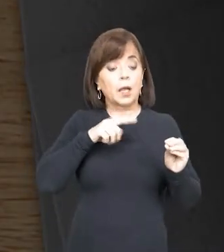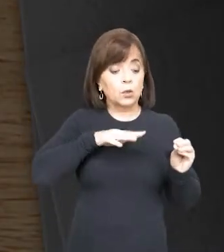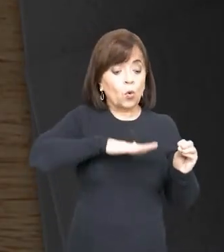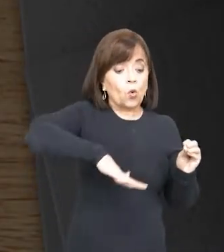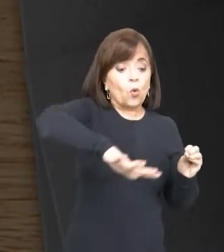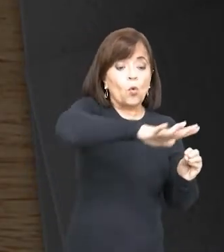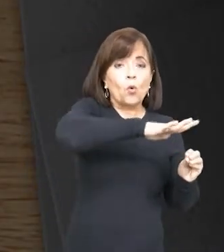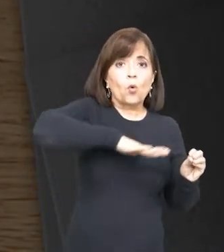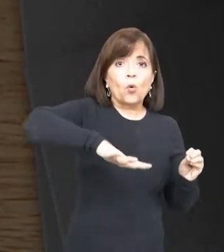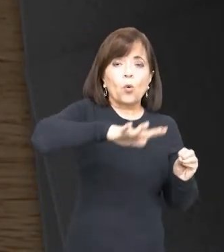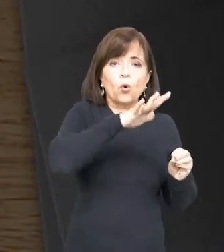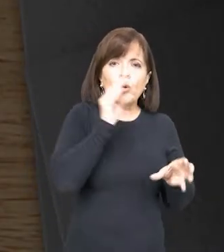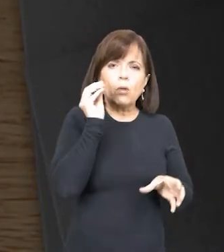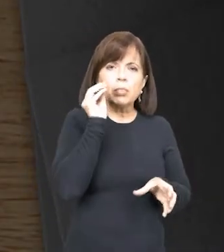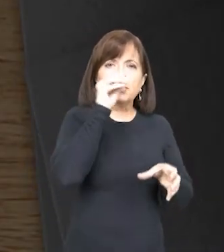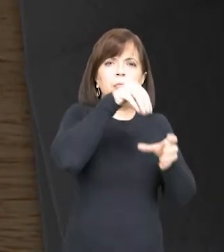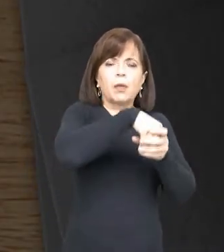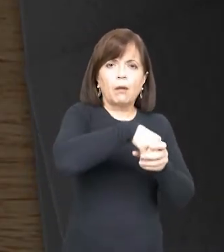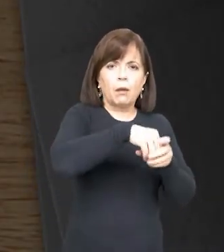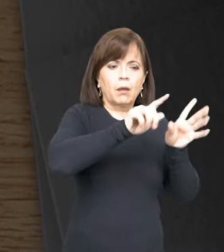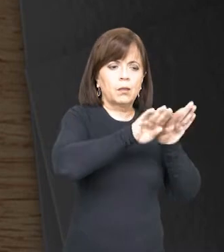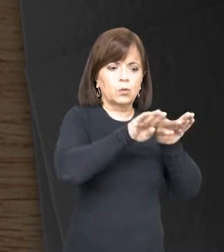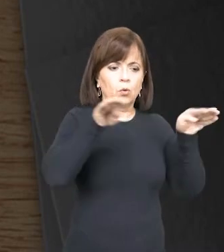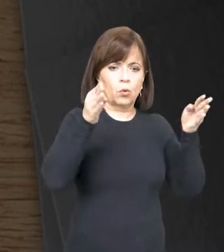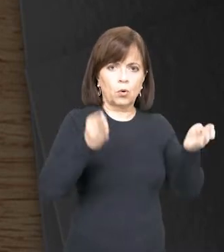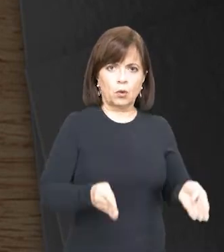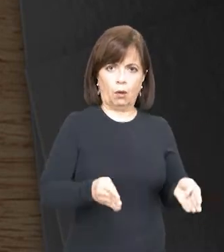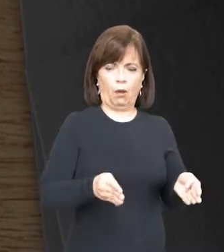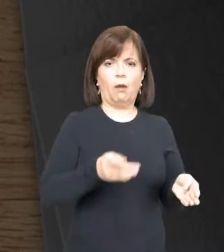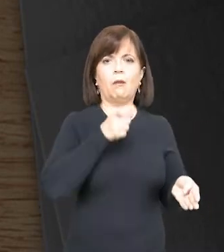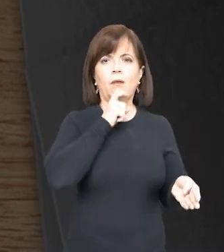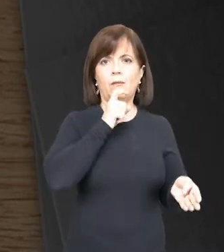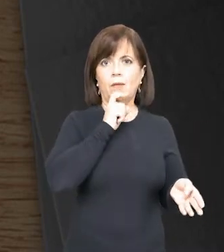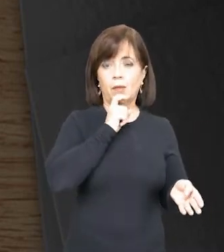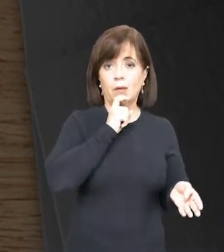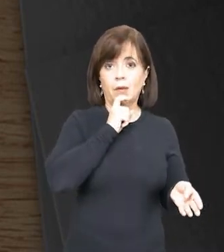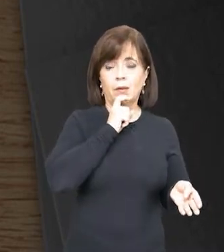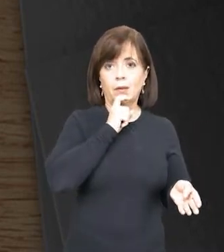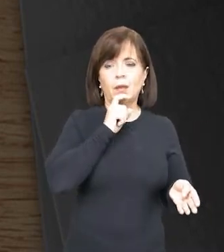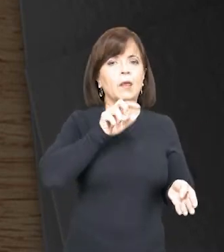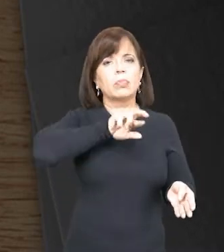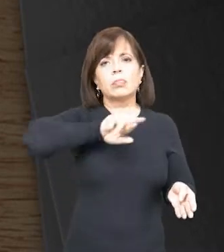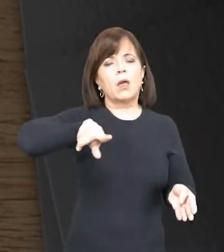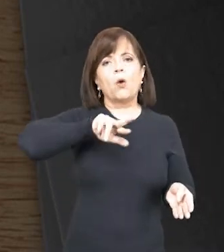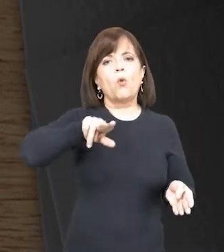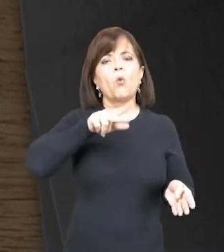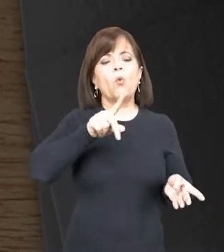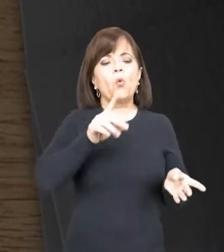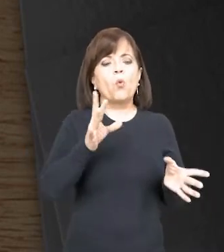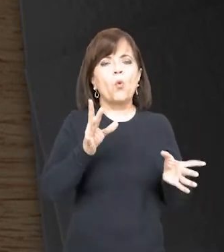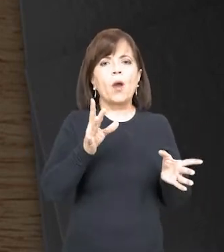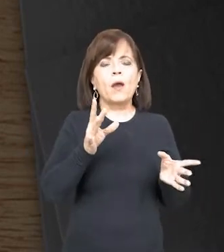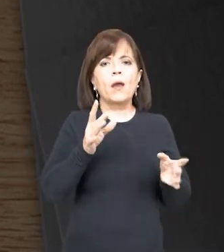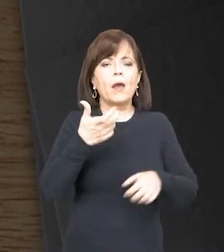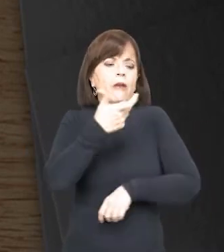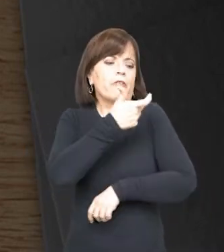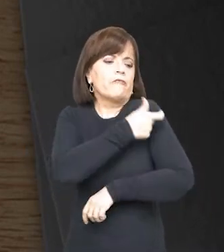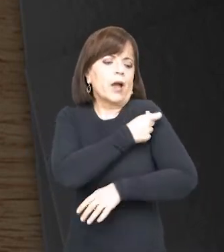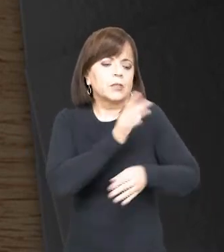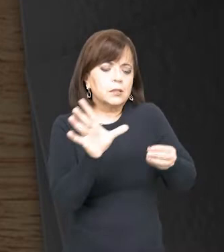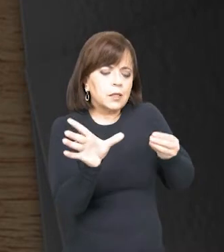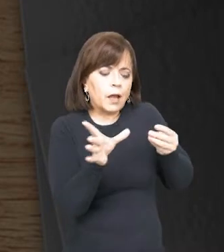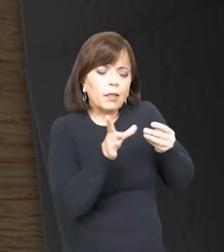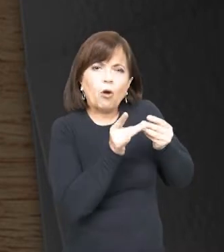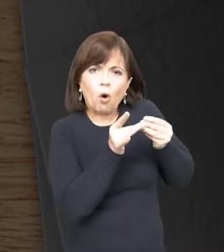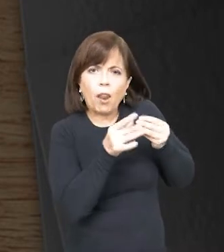espaço físico do interior da caixa térmica, né, e não colado à vacina, ao frasco da